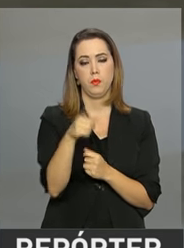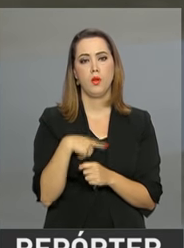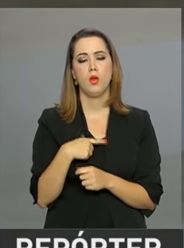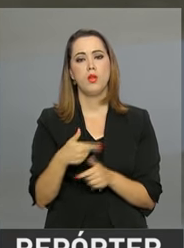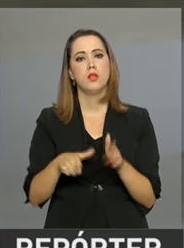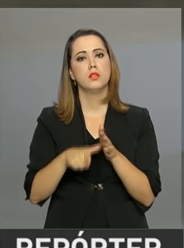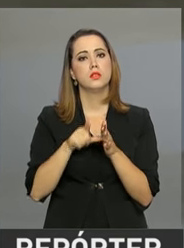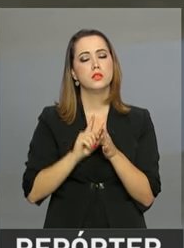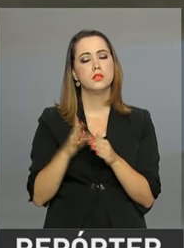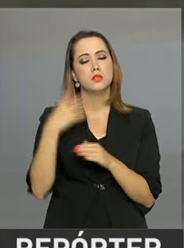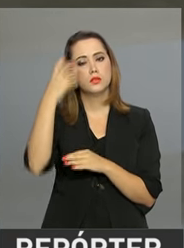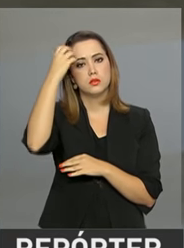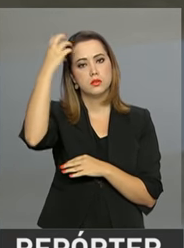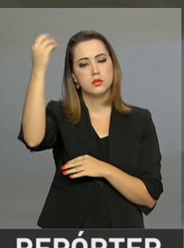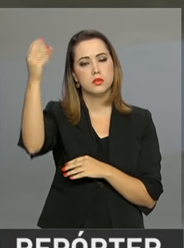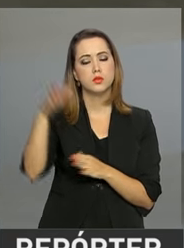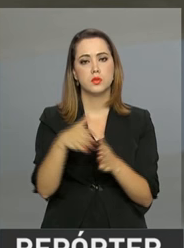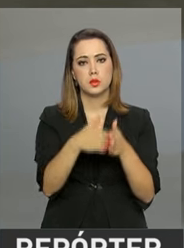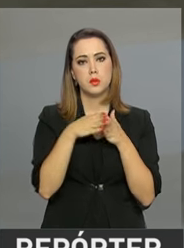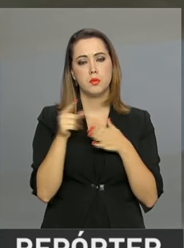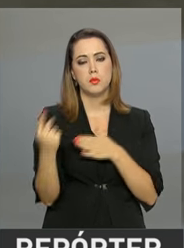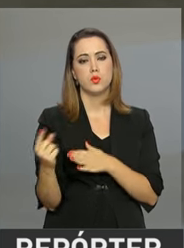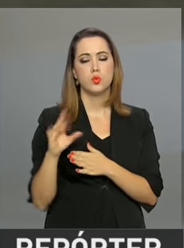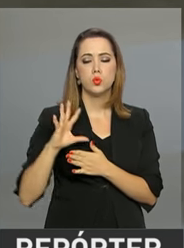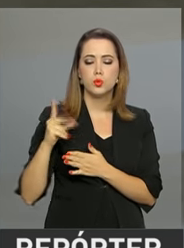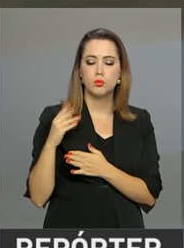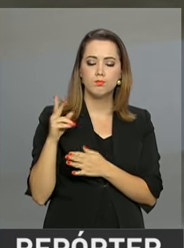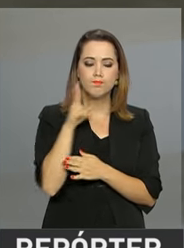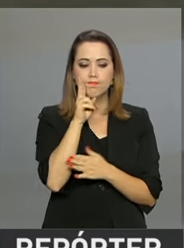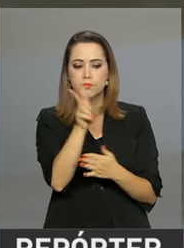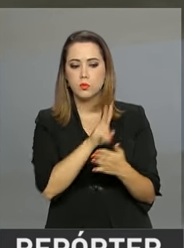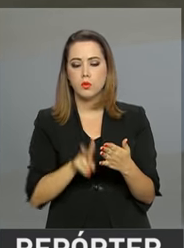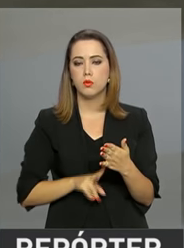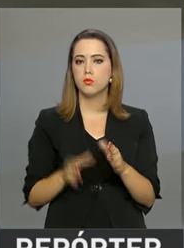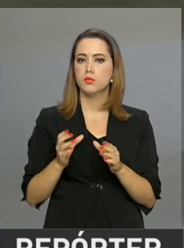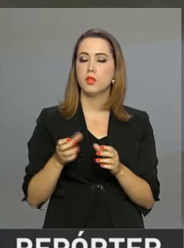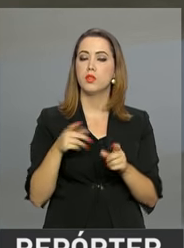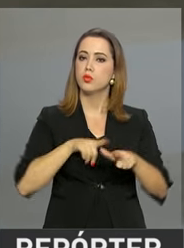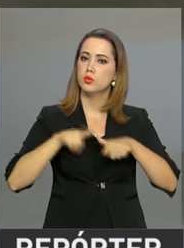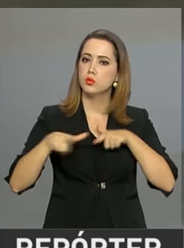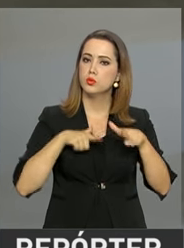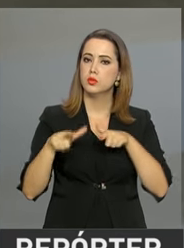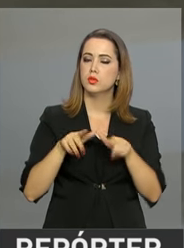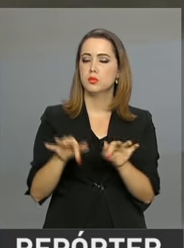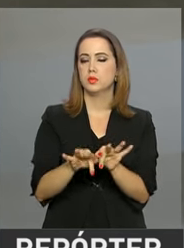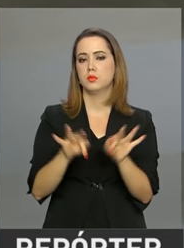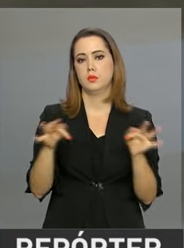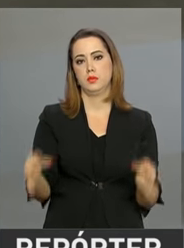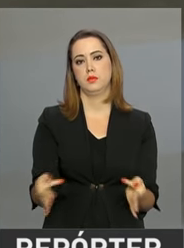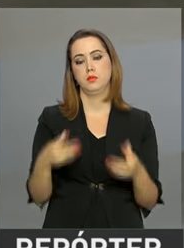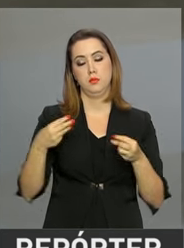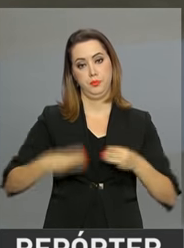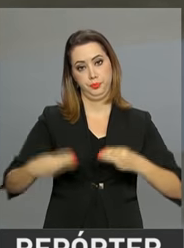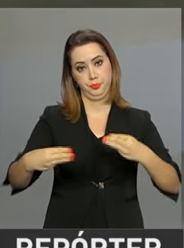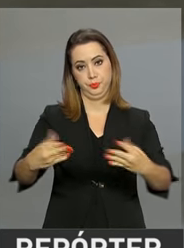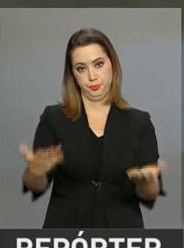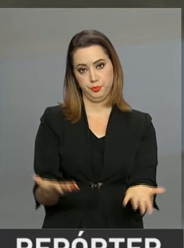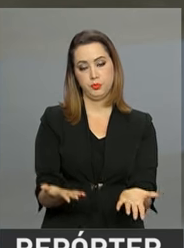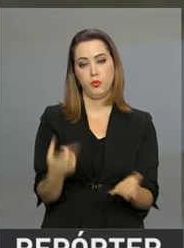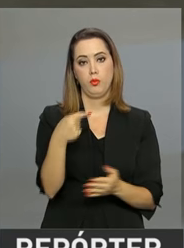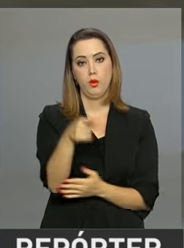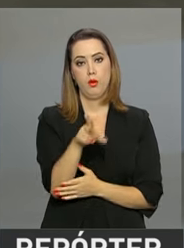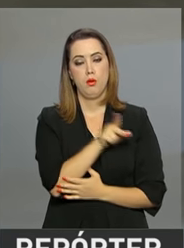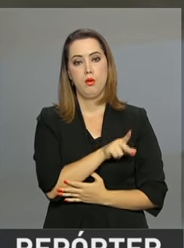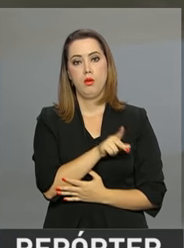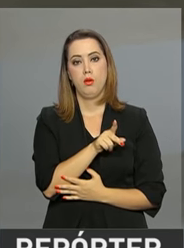ministros. Ele reforçou o pedido para que todos eles revisem processos para diminuir a burocracia nos ministérios. Michel Temer está